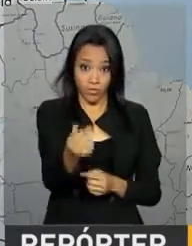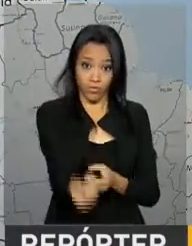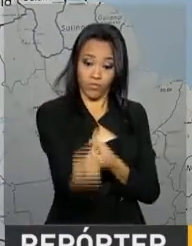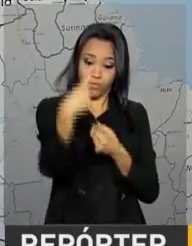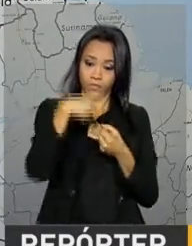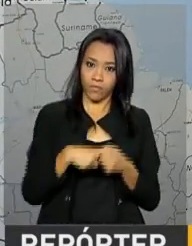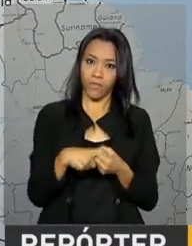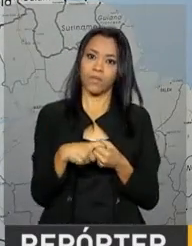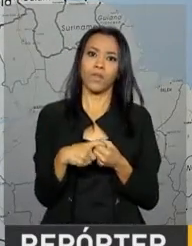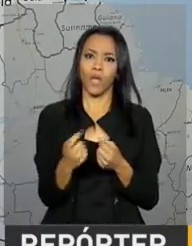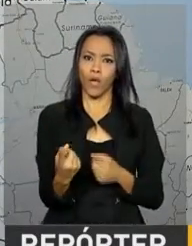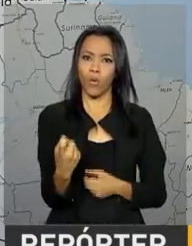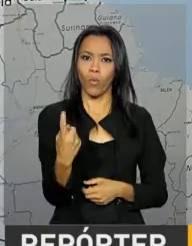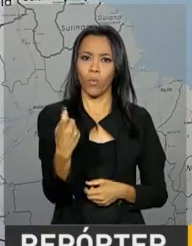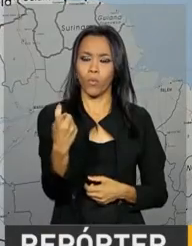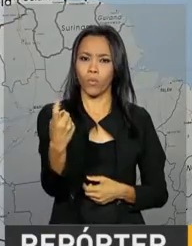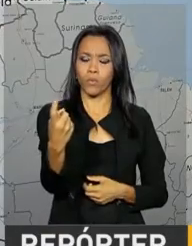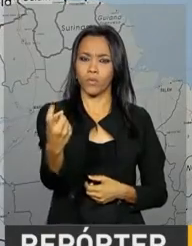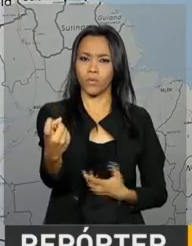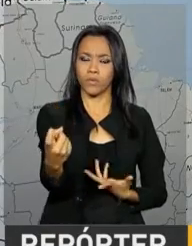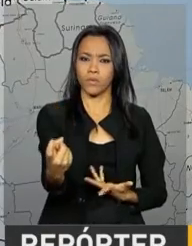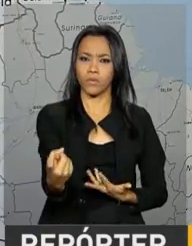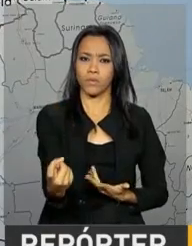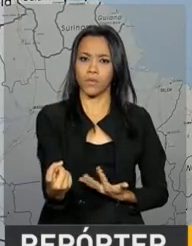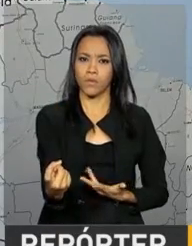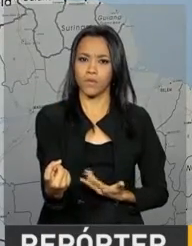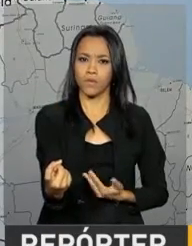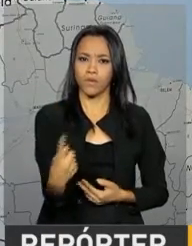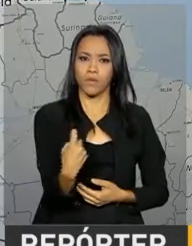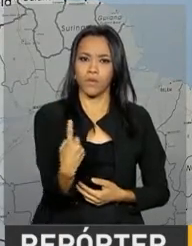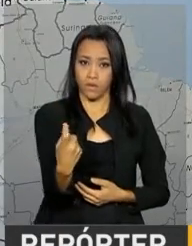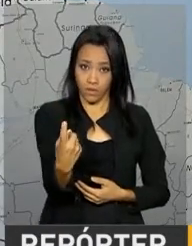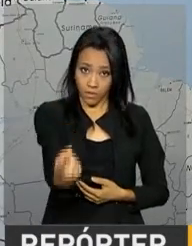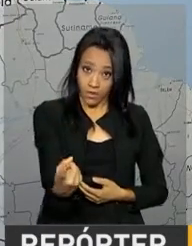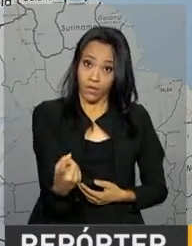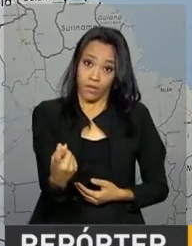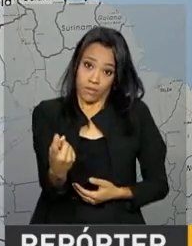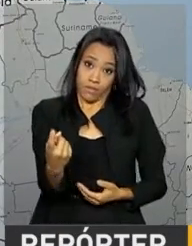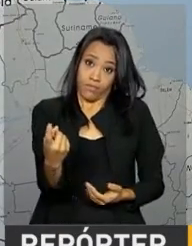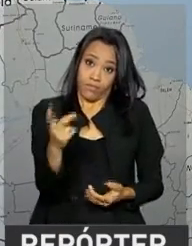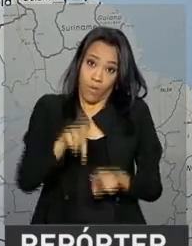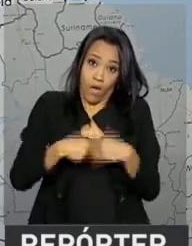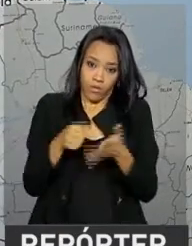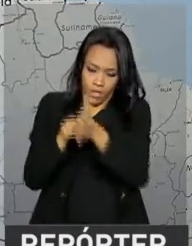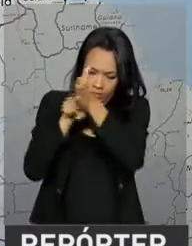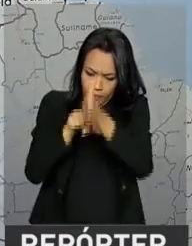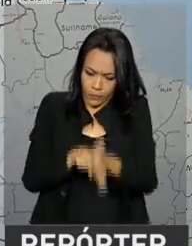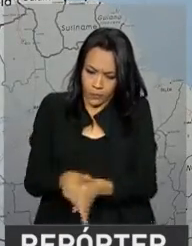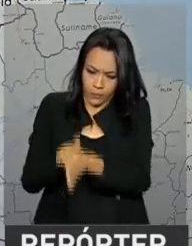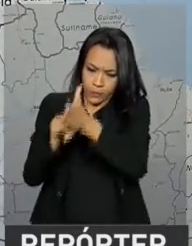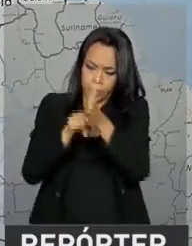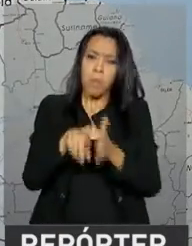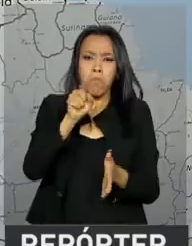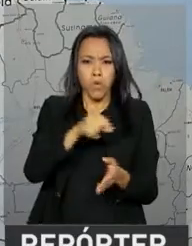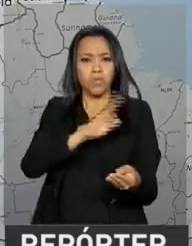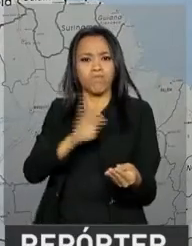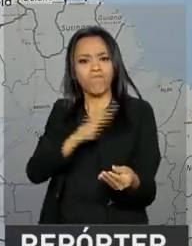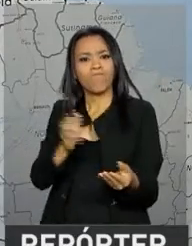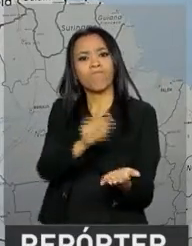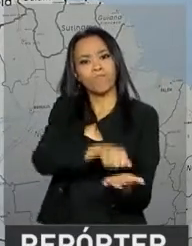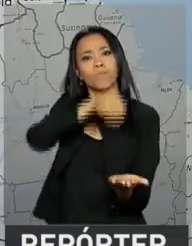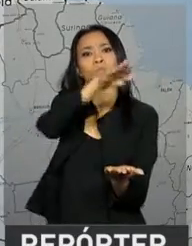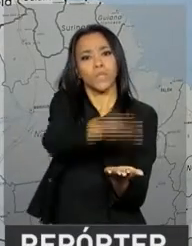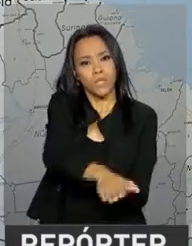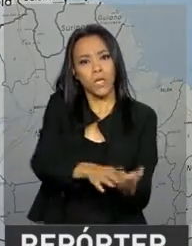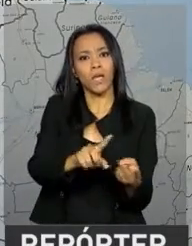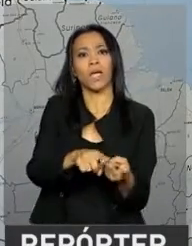único no único é efeito de uma terceira até pode mutar pode é pedir